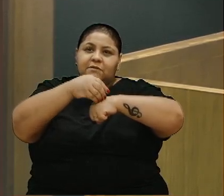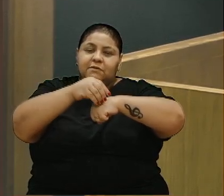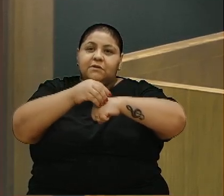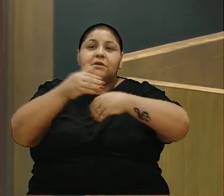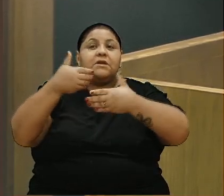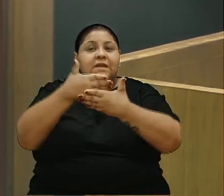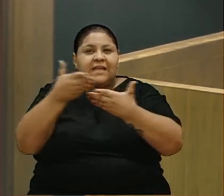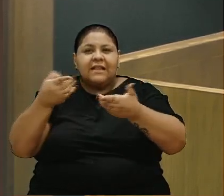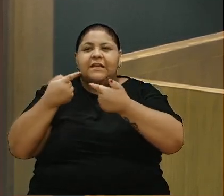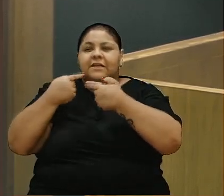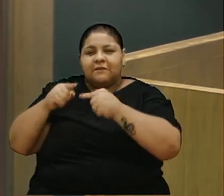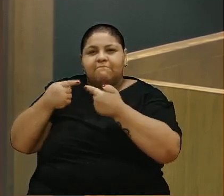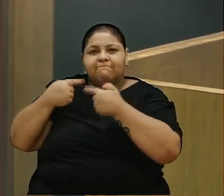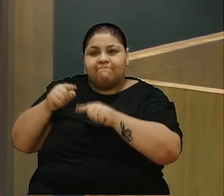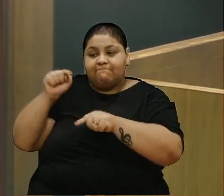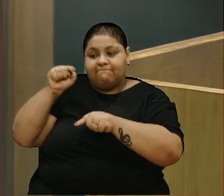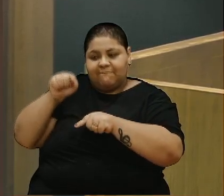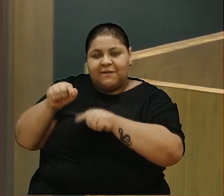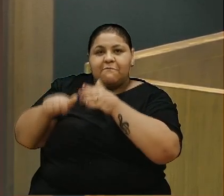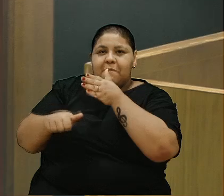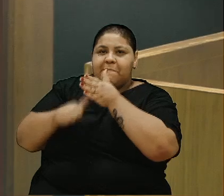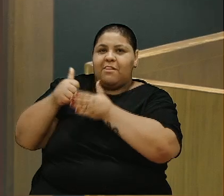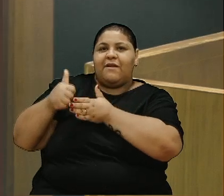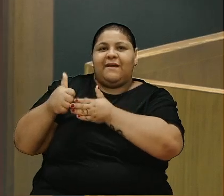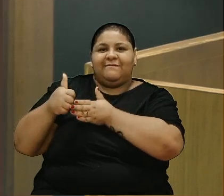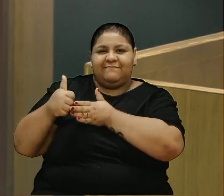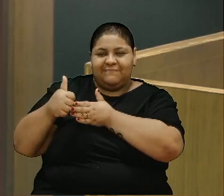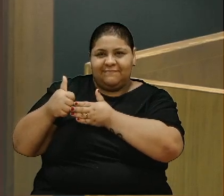a crítica vem para melhorar.